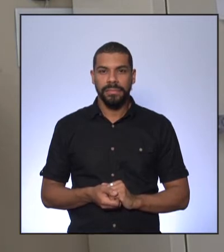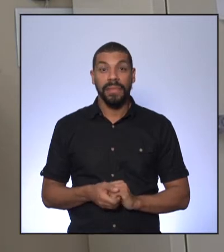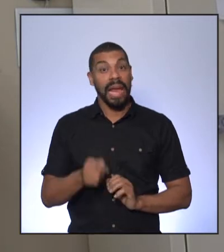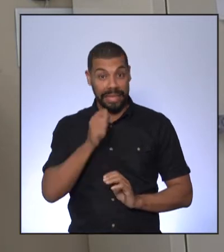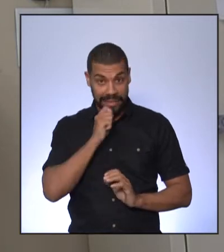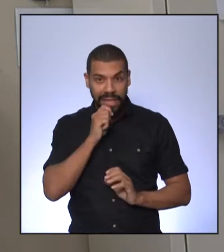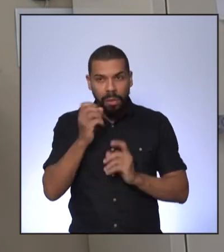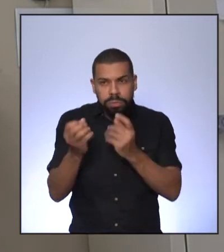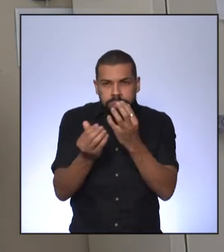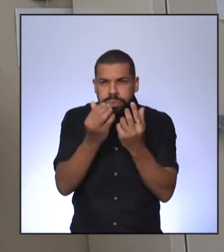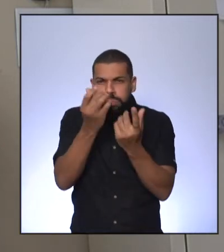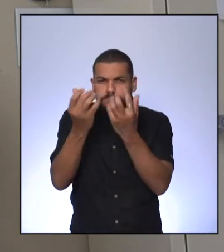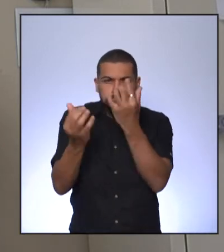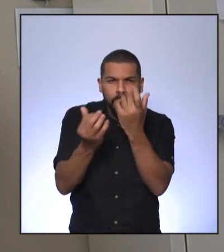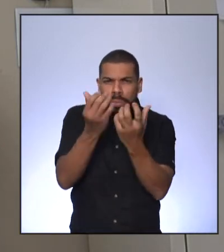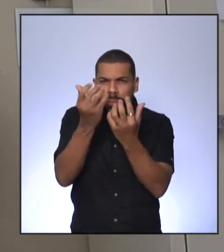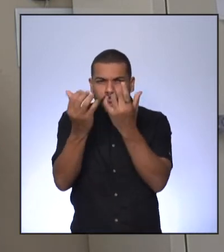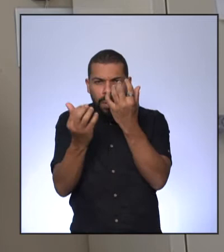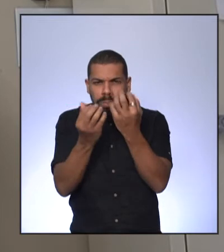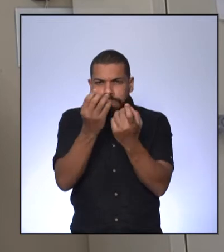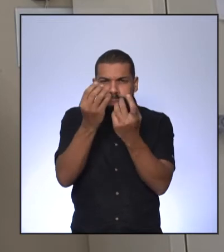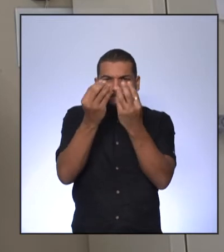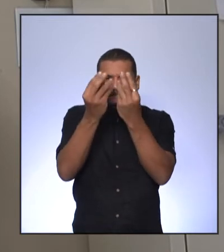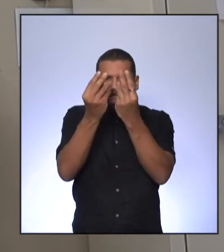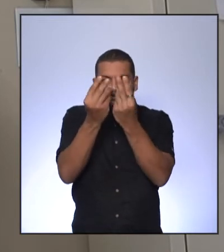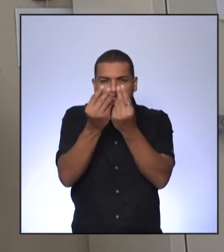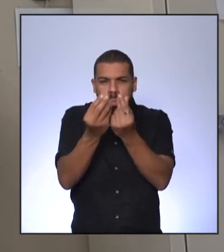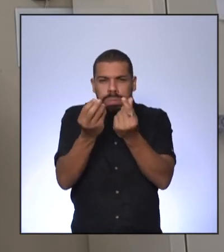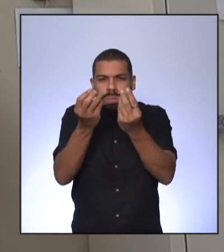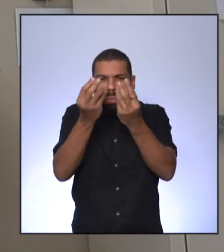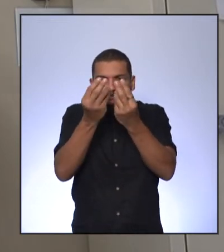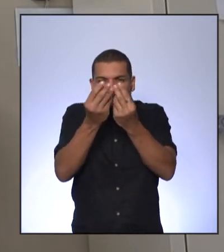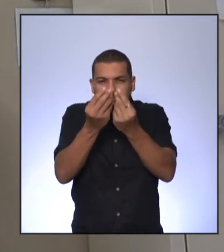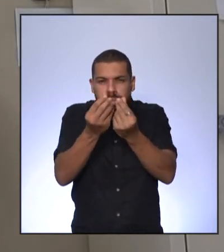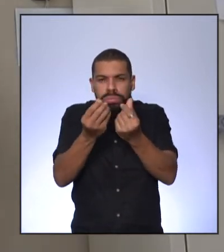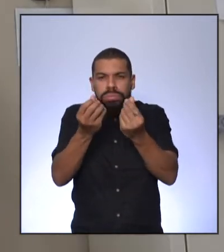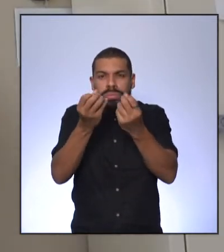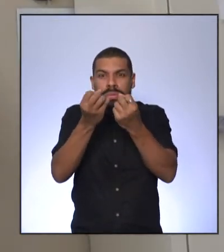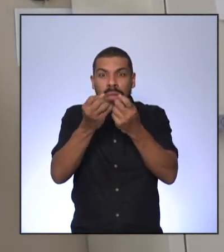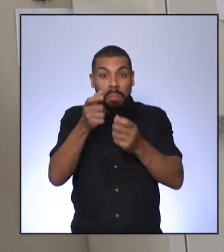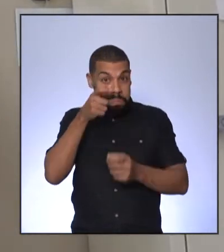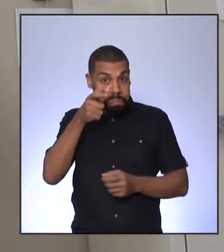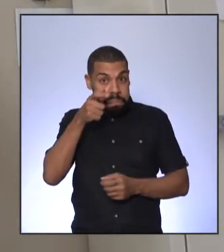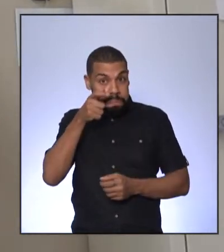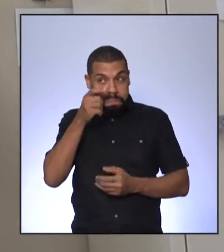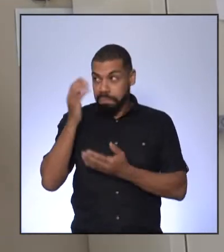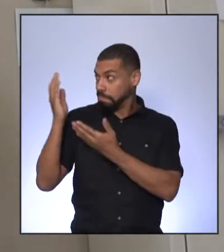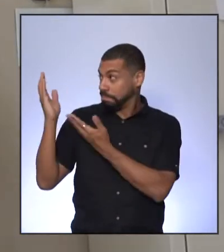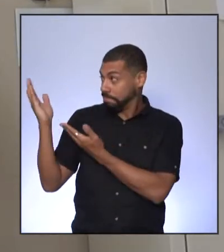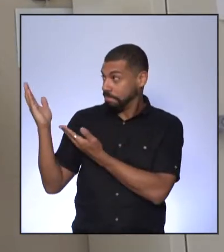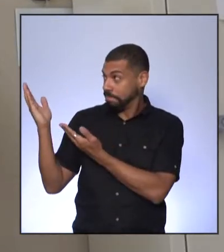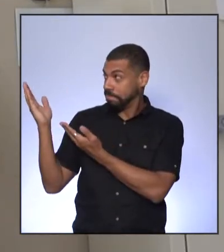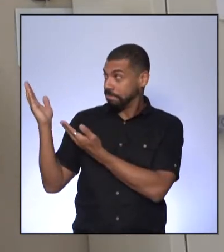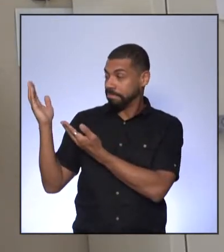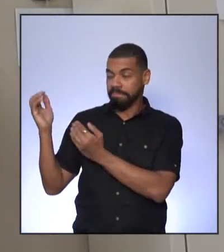Quantidade de carbonato de sódio sendo consumida no fundo do copo.